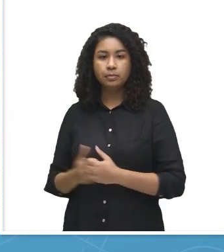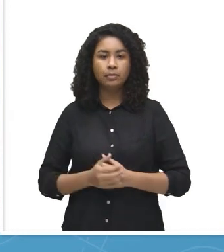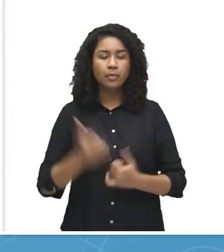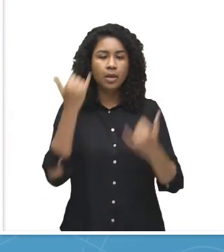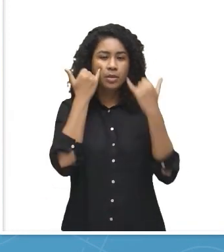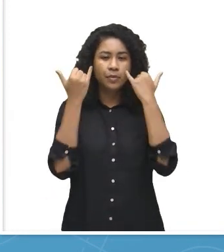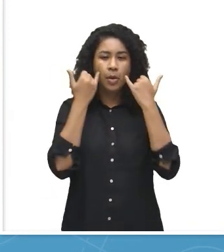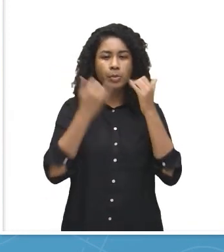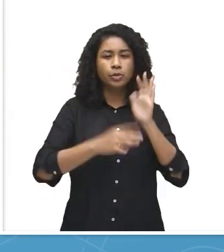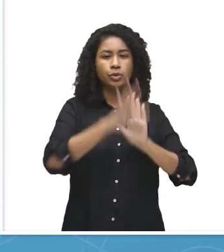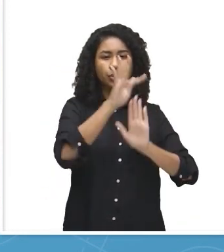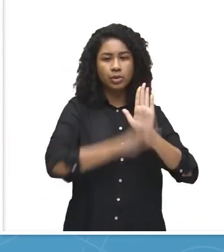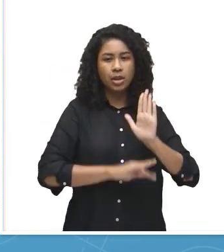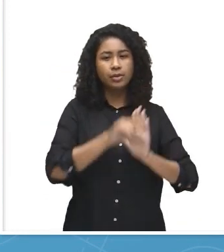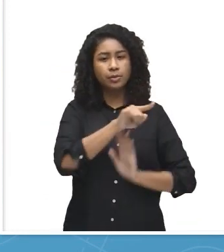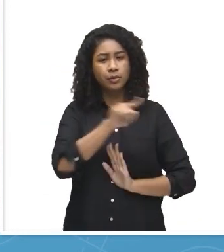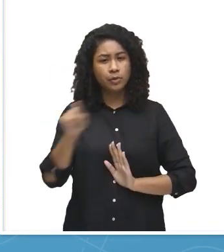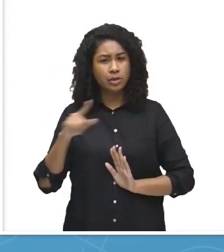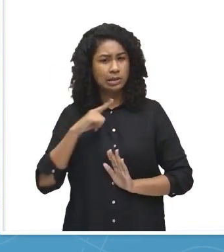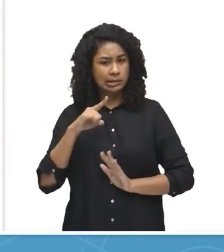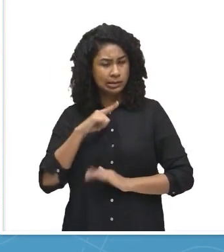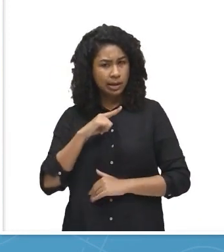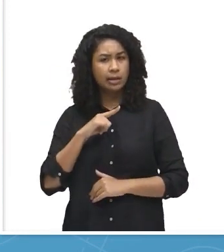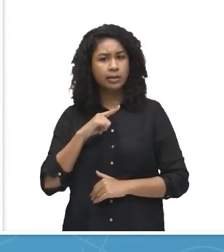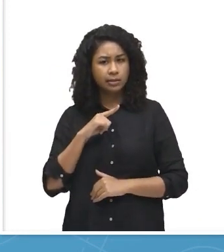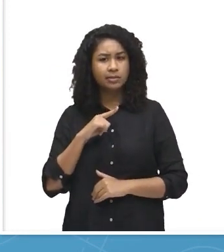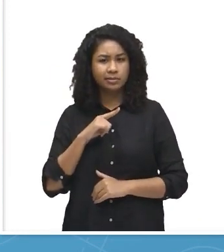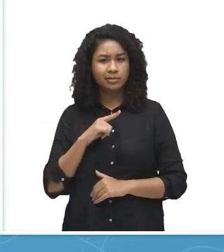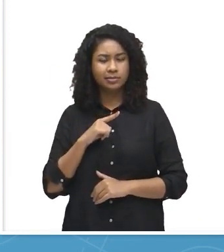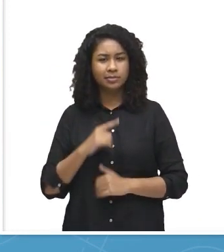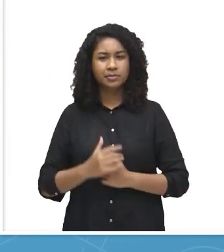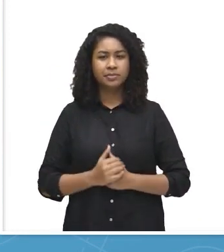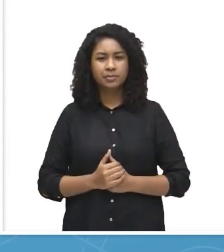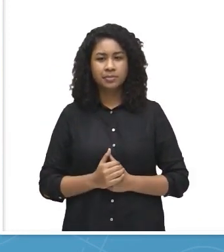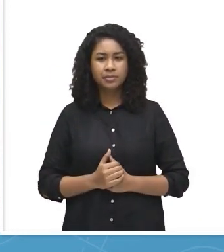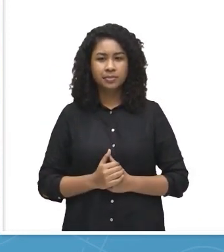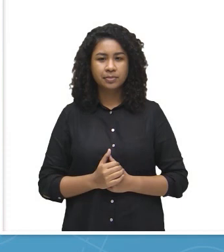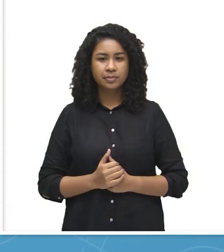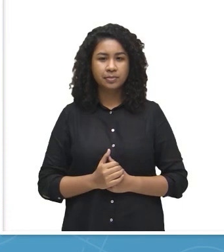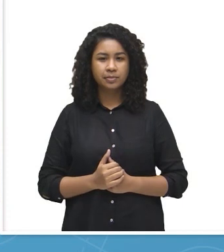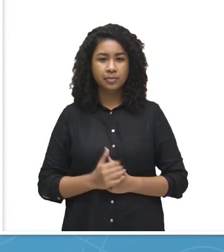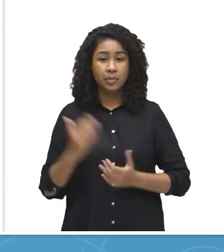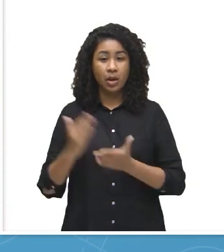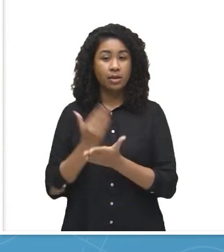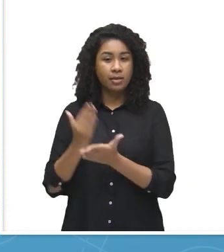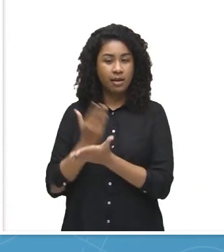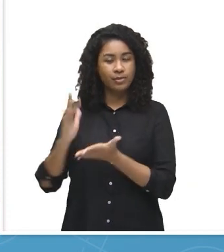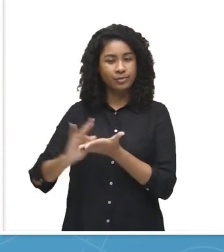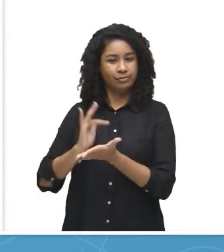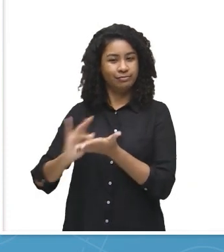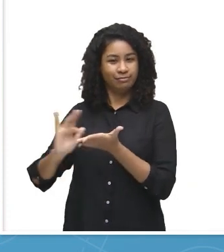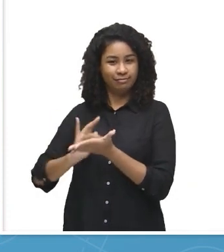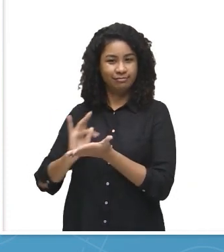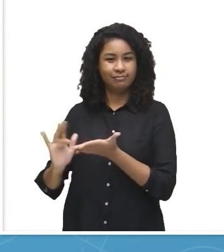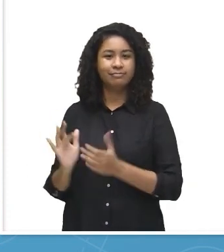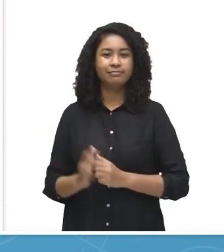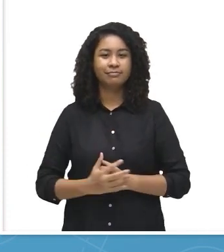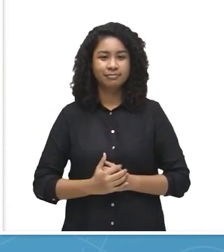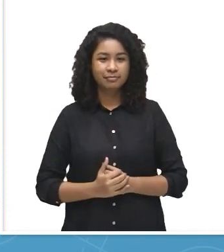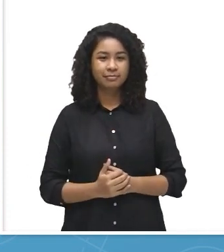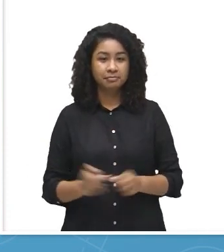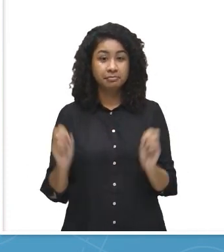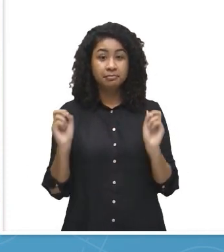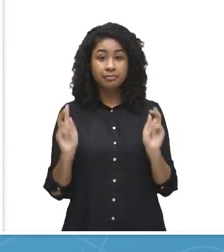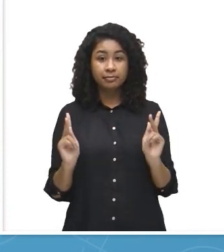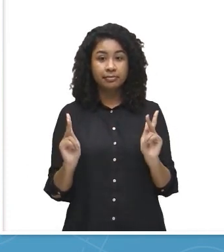texto que vocês estão com em mãos através do nosso caderno digital. Ok,